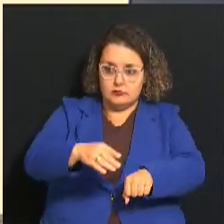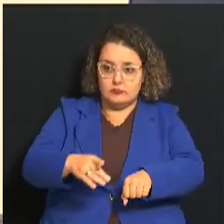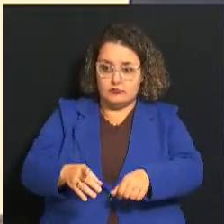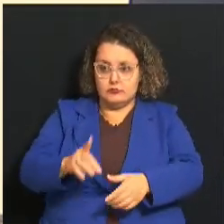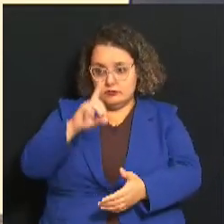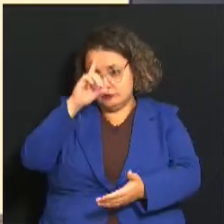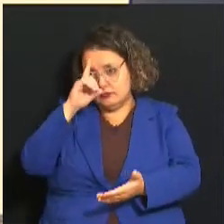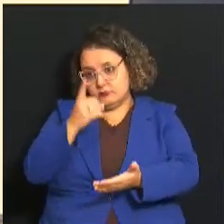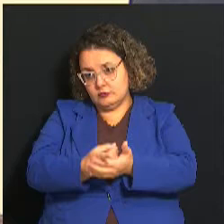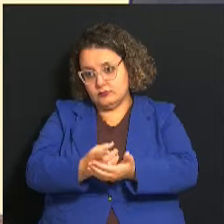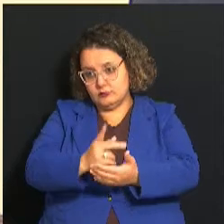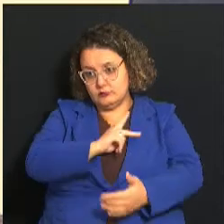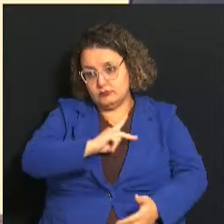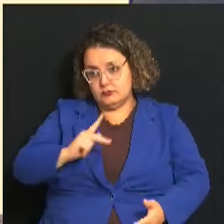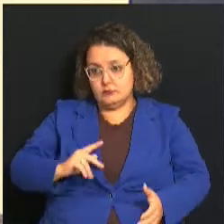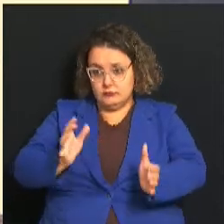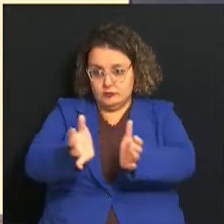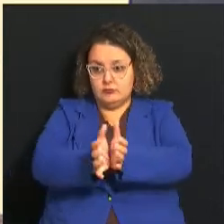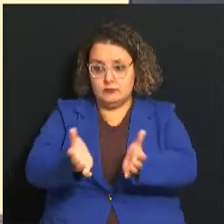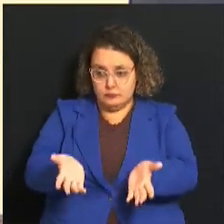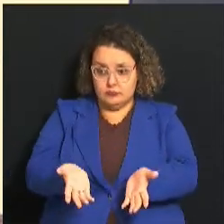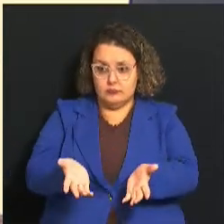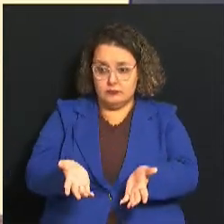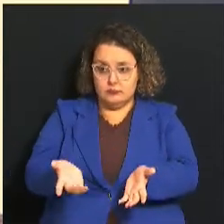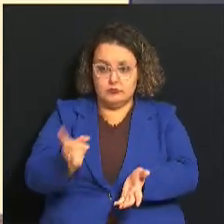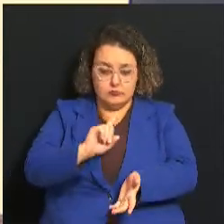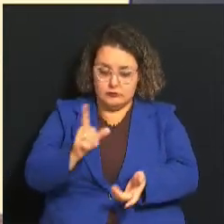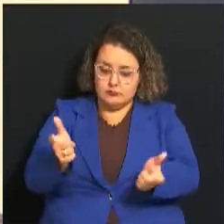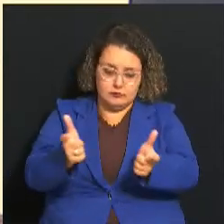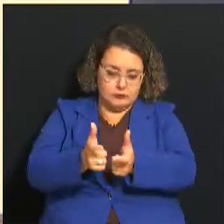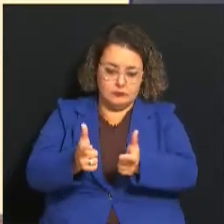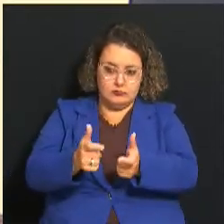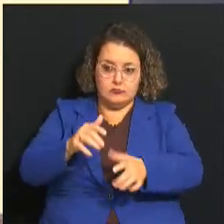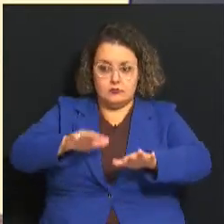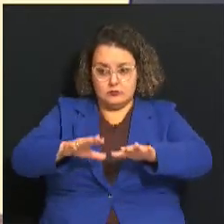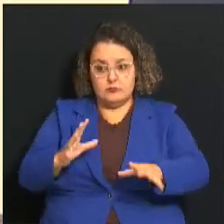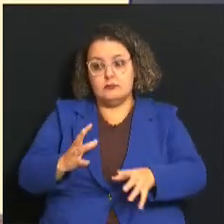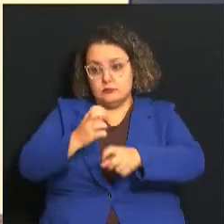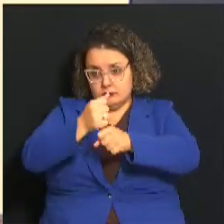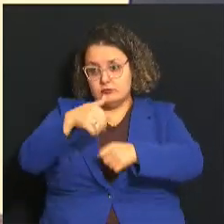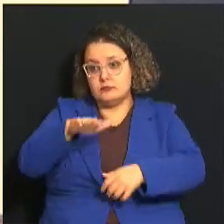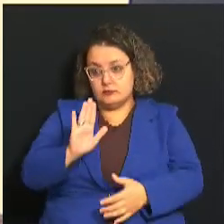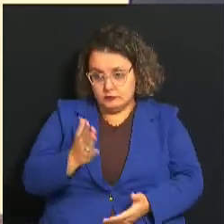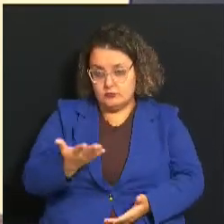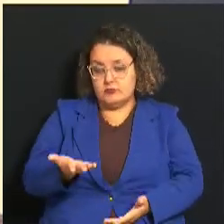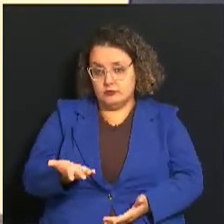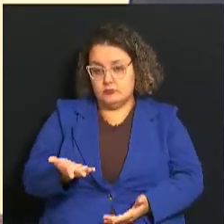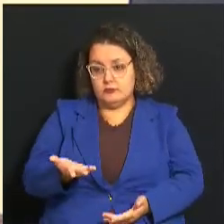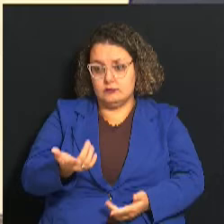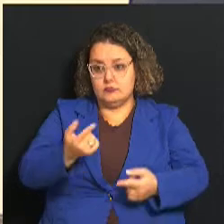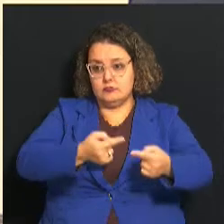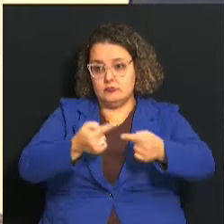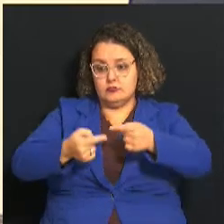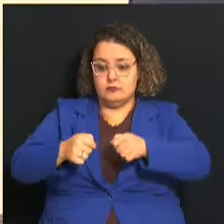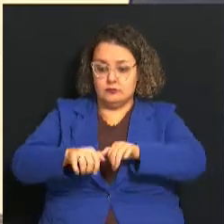qual eu presido. Eu acho que ela não diminui, talvez até fortalece, a partir de um debate mais